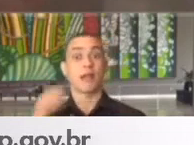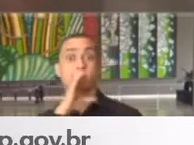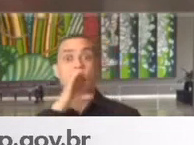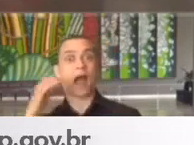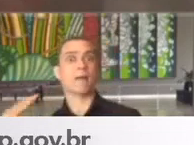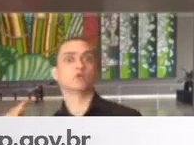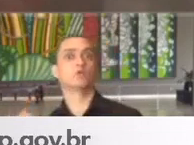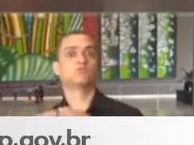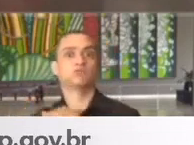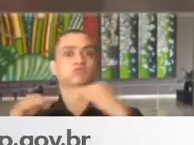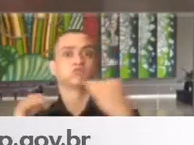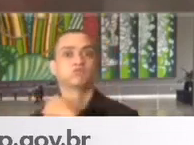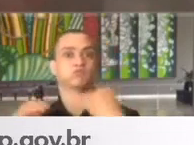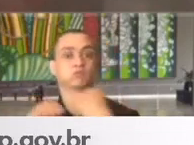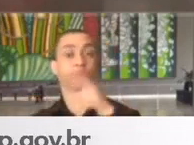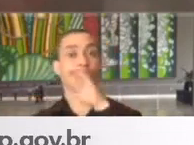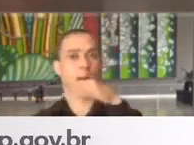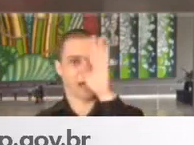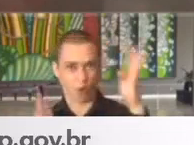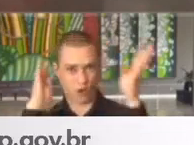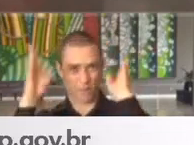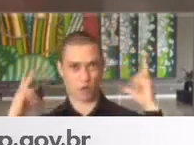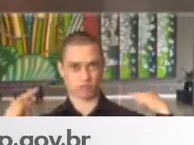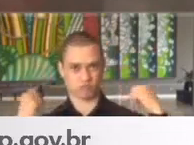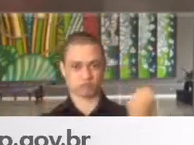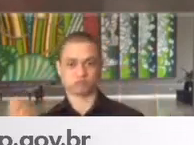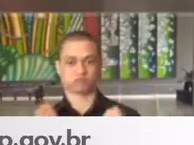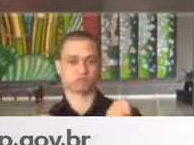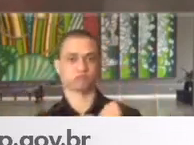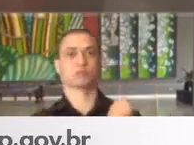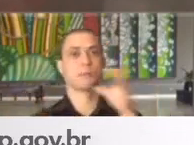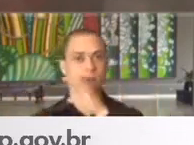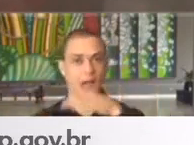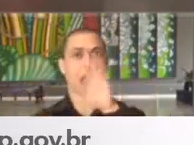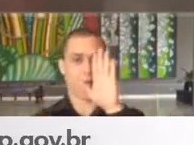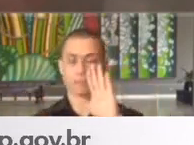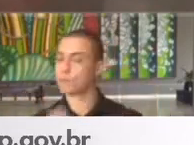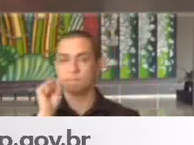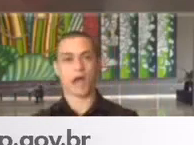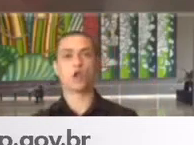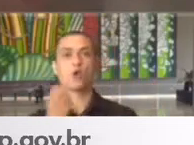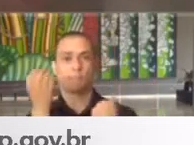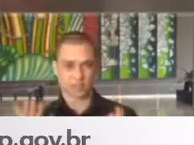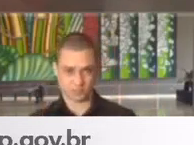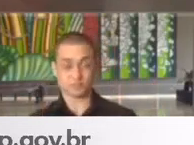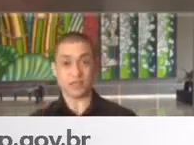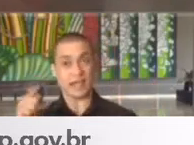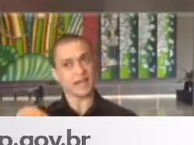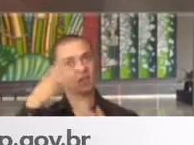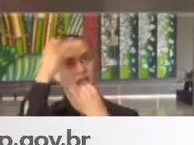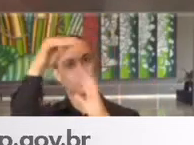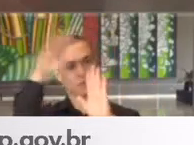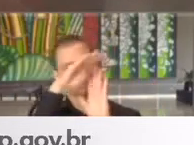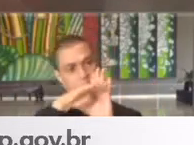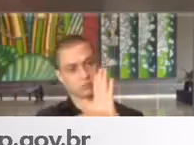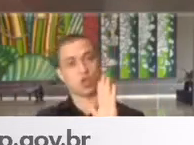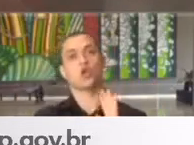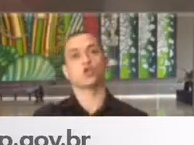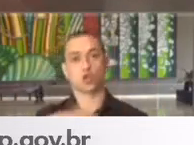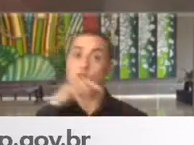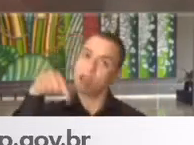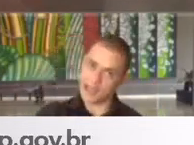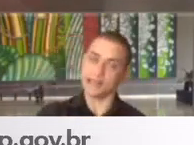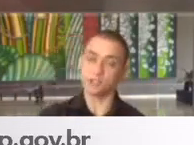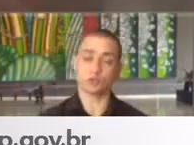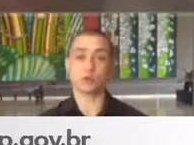os caminhoneiros que atuam em São Paulo. São esses os informes que tínhamos a oferecer neste momento. Eu tenho